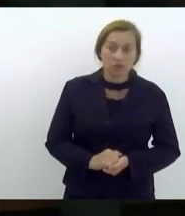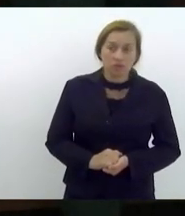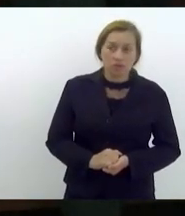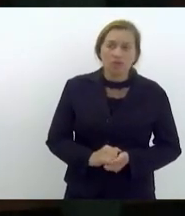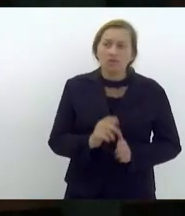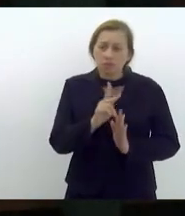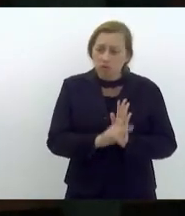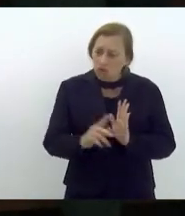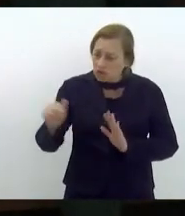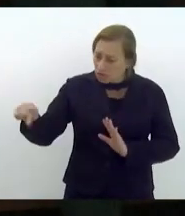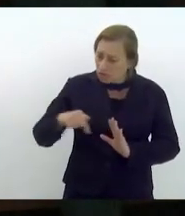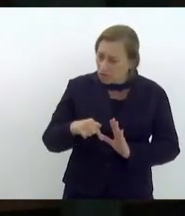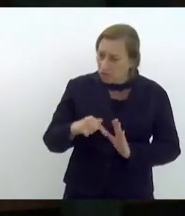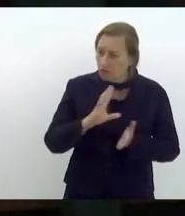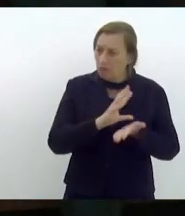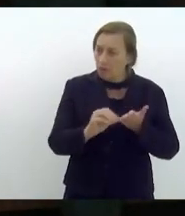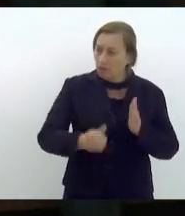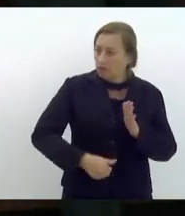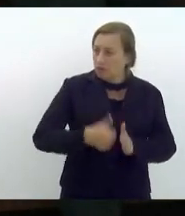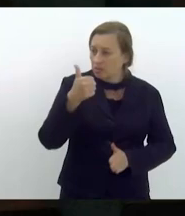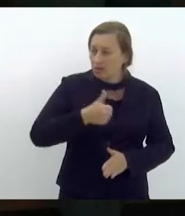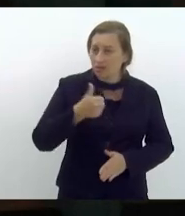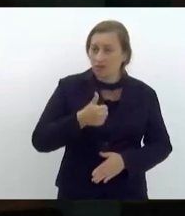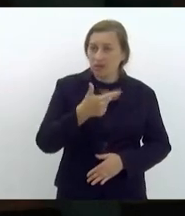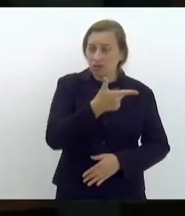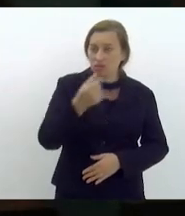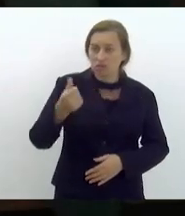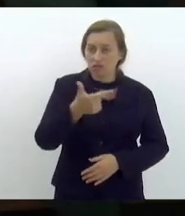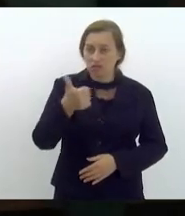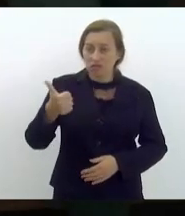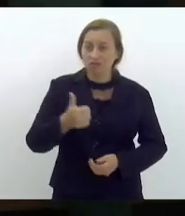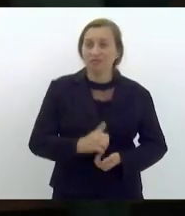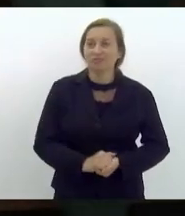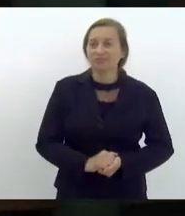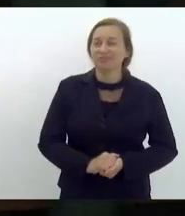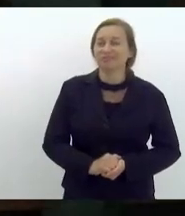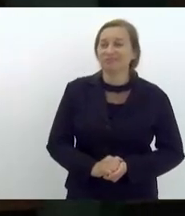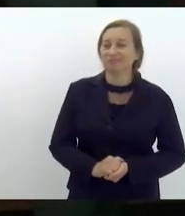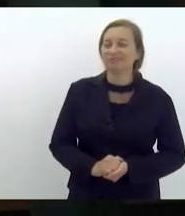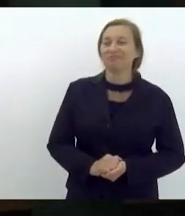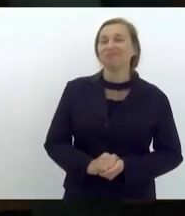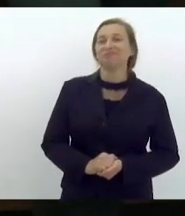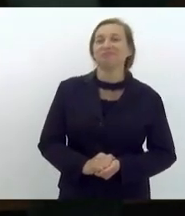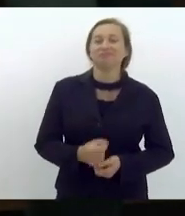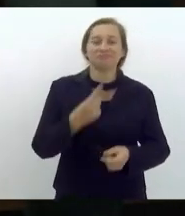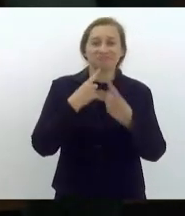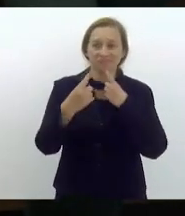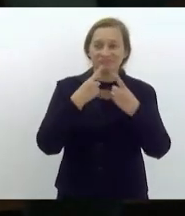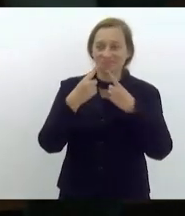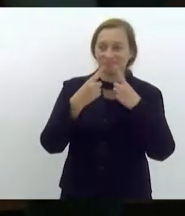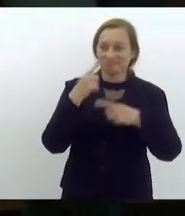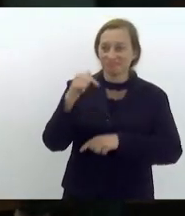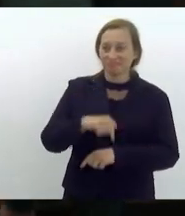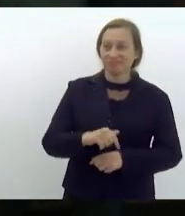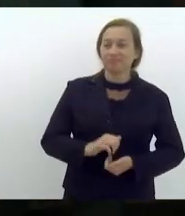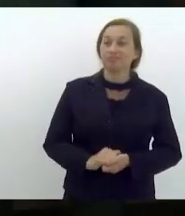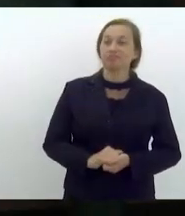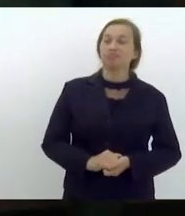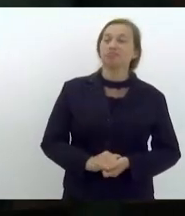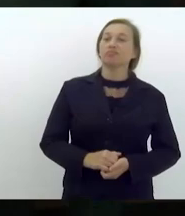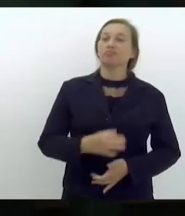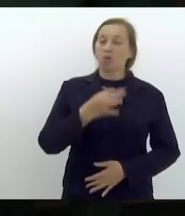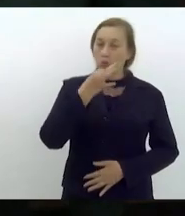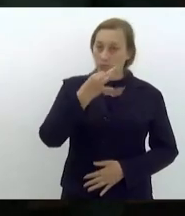quando esse projeto veio a pauta primeira vez em 2021 nós tivemos o mesmo debate caloroso aqui eu mantive meu posicionamento